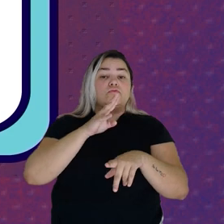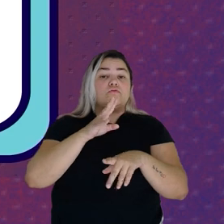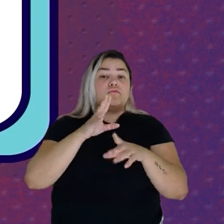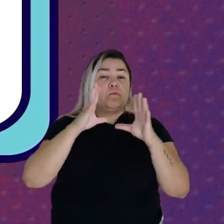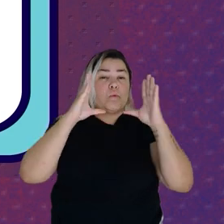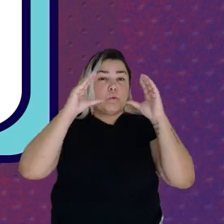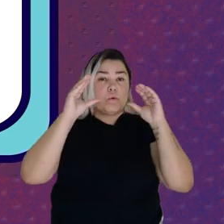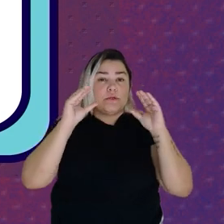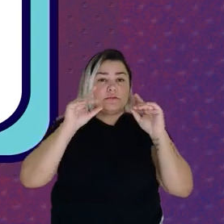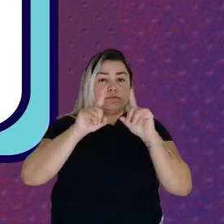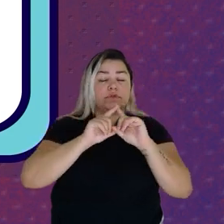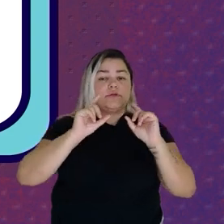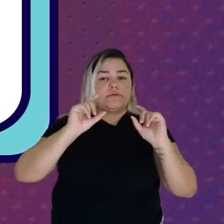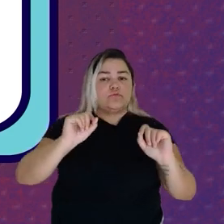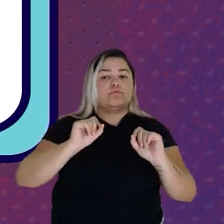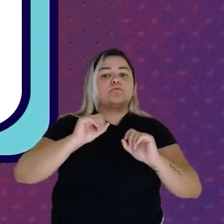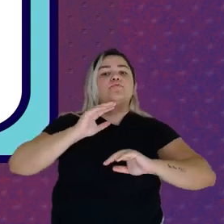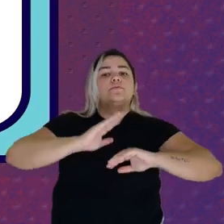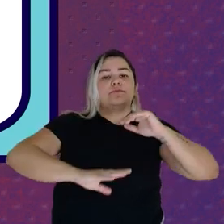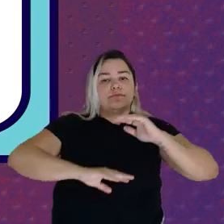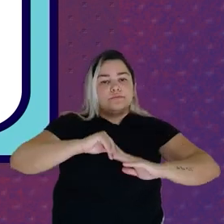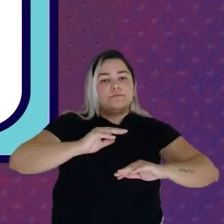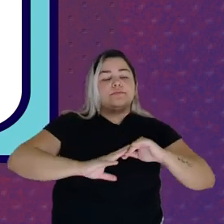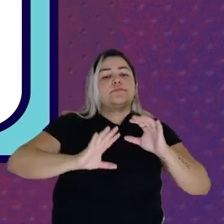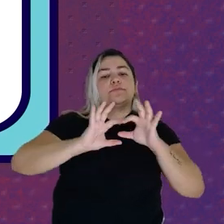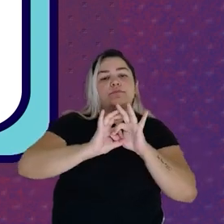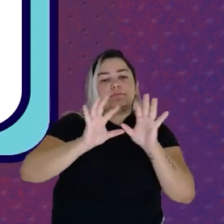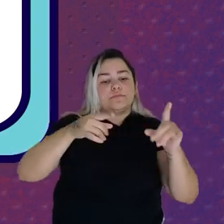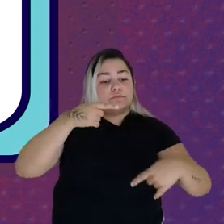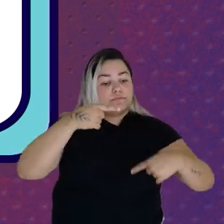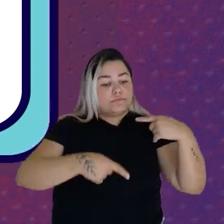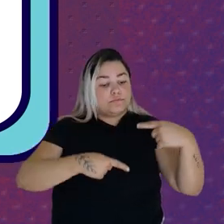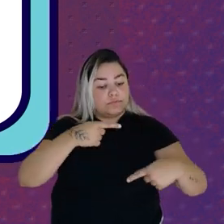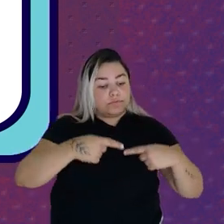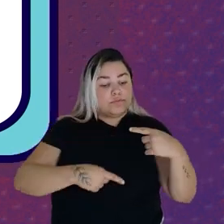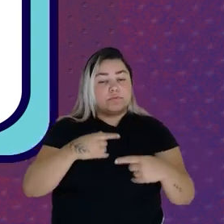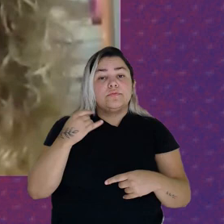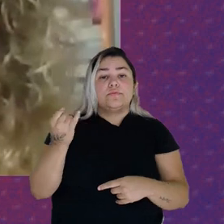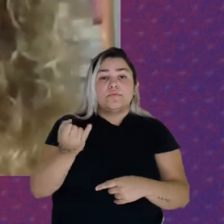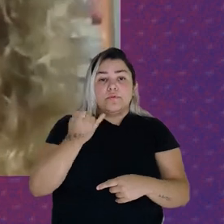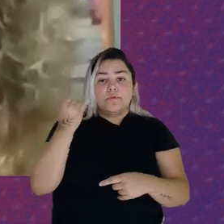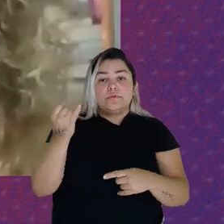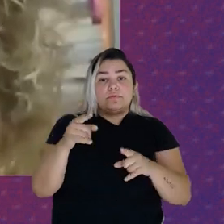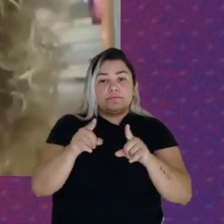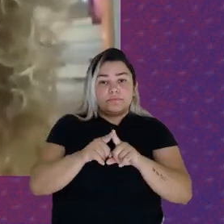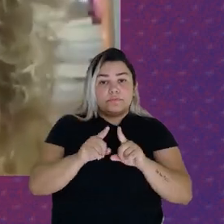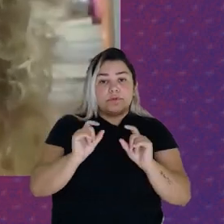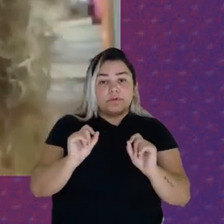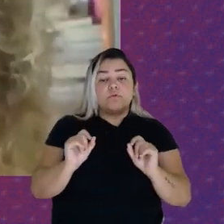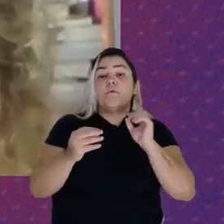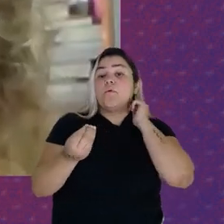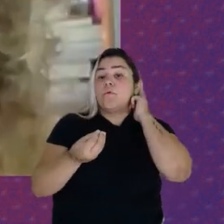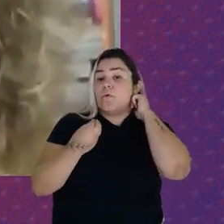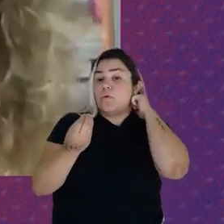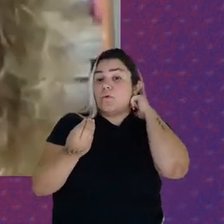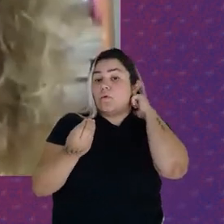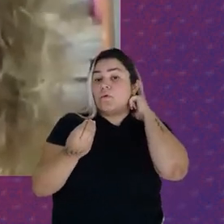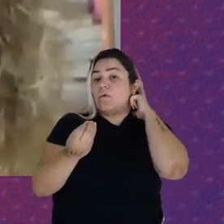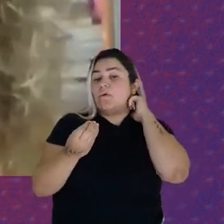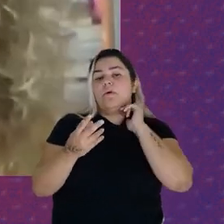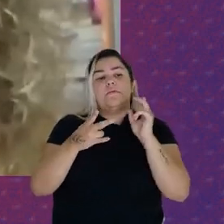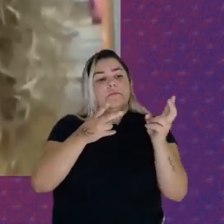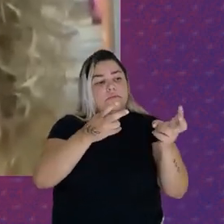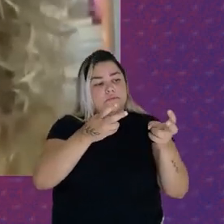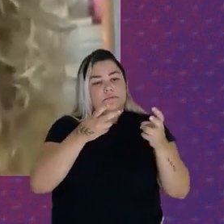gozo ou exercício de seus direitos e de suas liberdades políticas fundamentais em virtude do sexo. E como é que isso foi percebido por